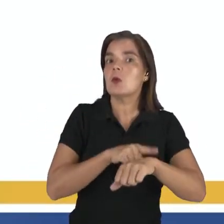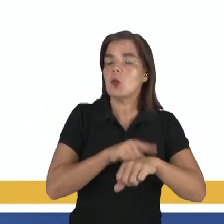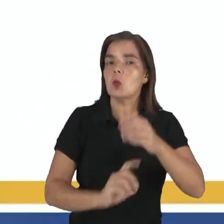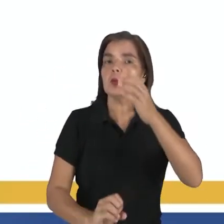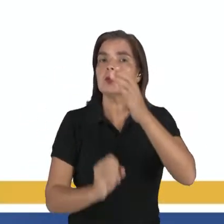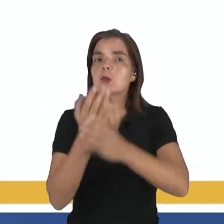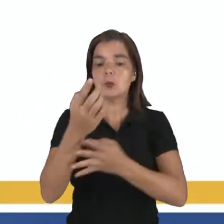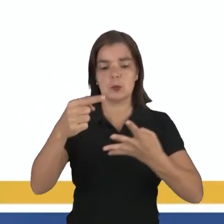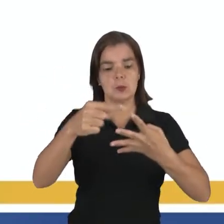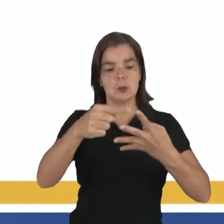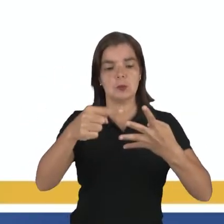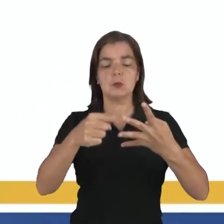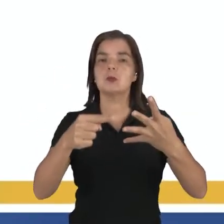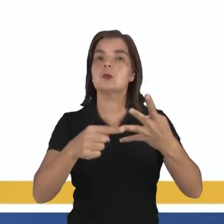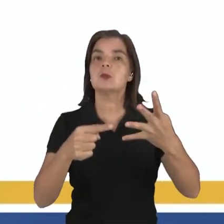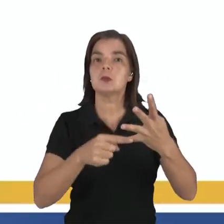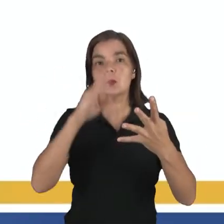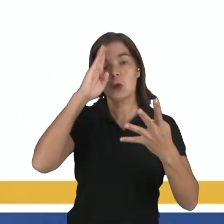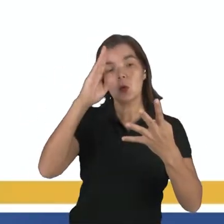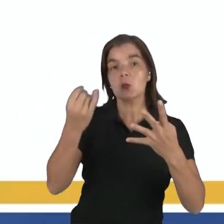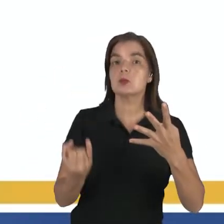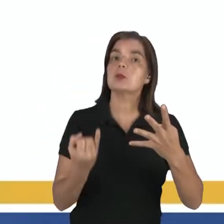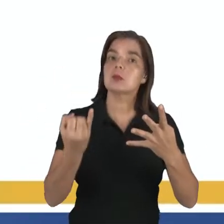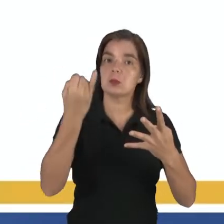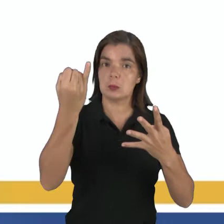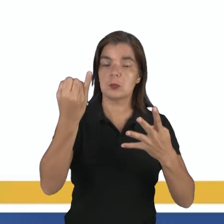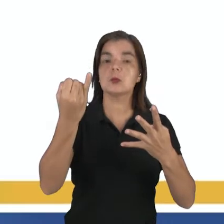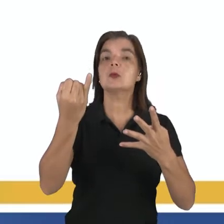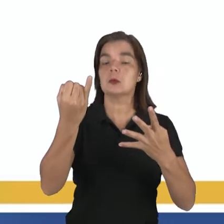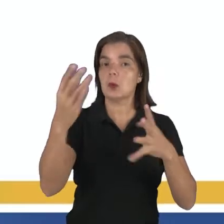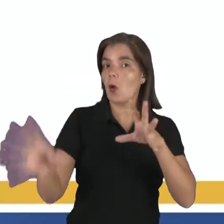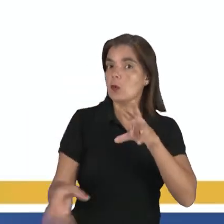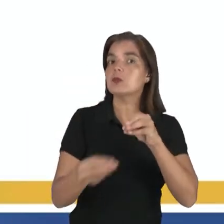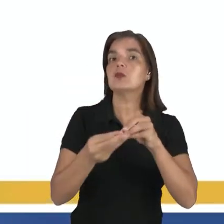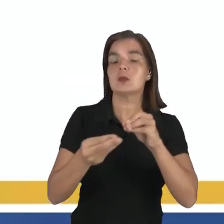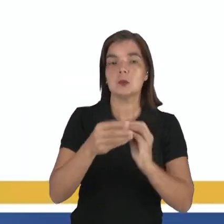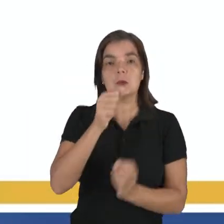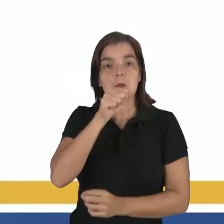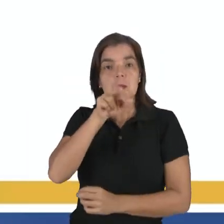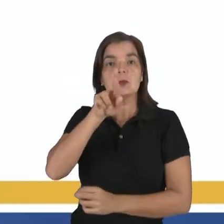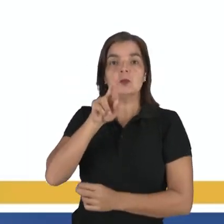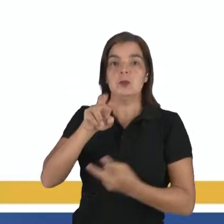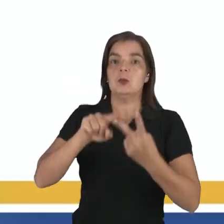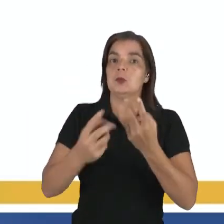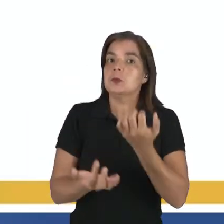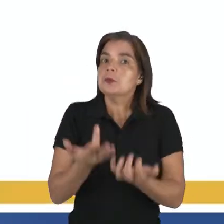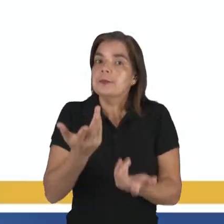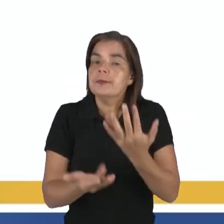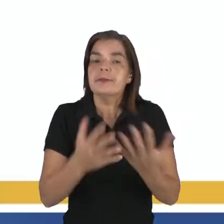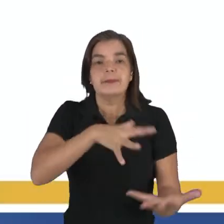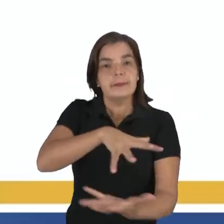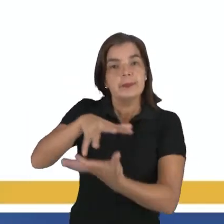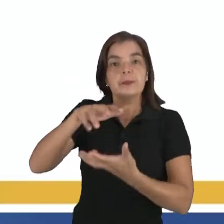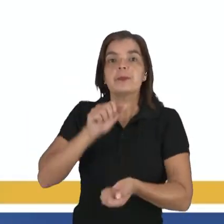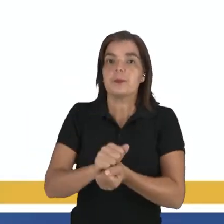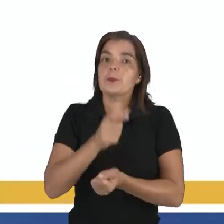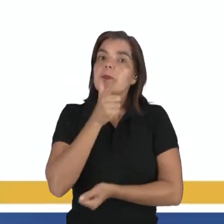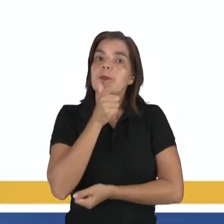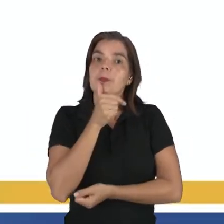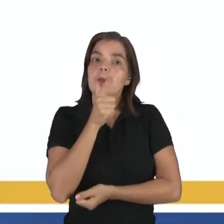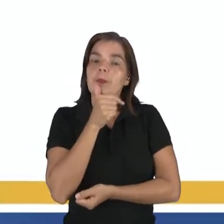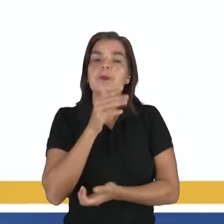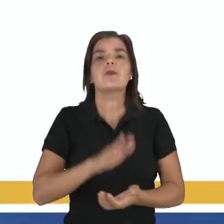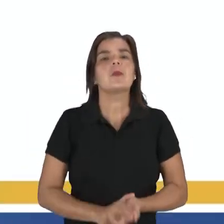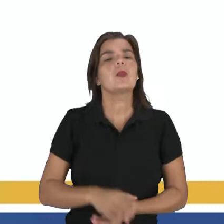momento, surgem os 4 elementos fundamentais, elementares, que aí é o ar, o fogo, a terra, a